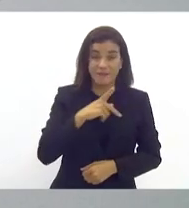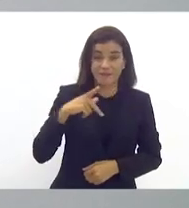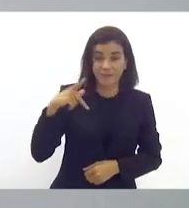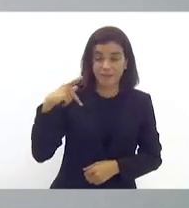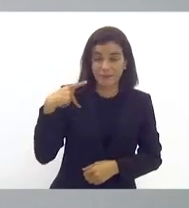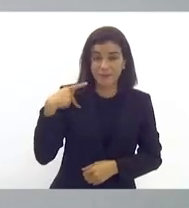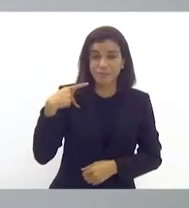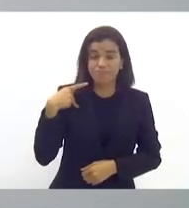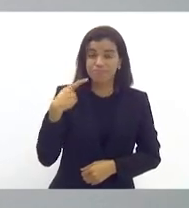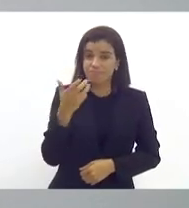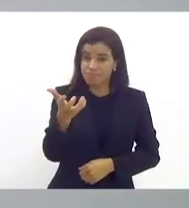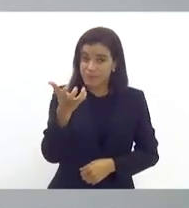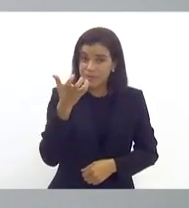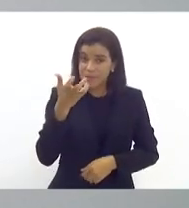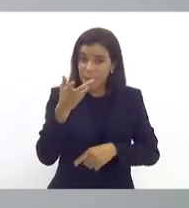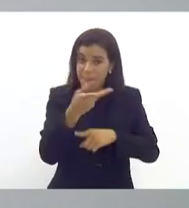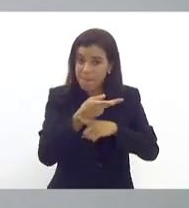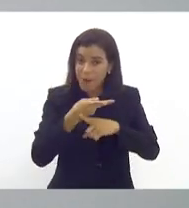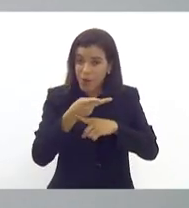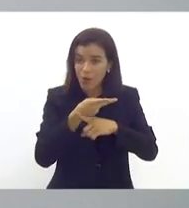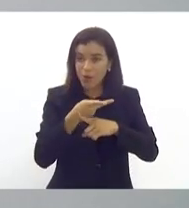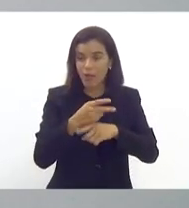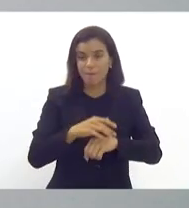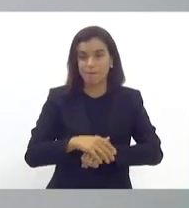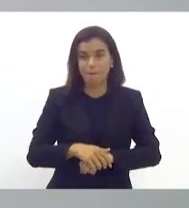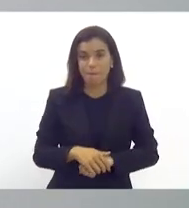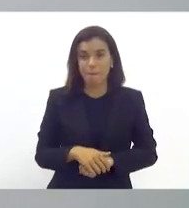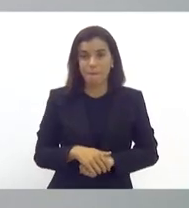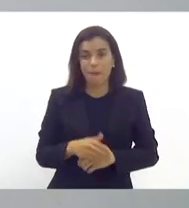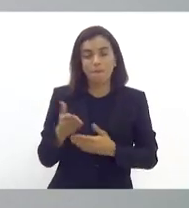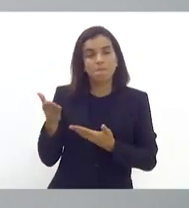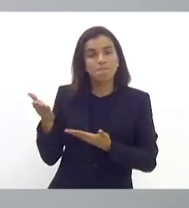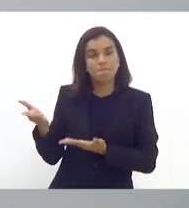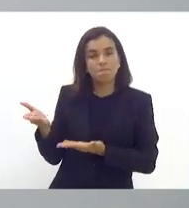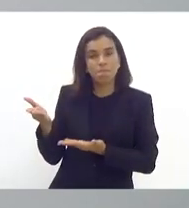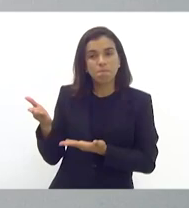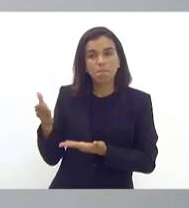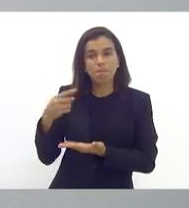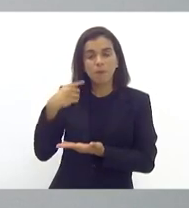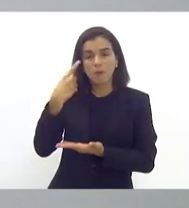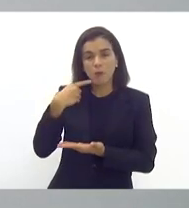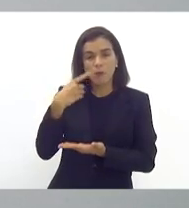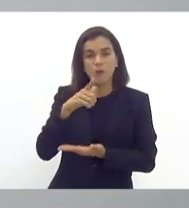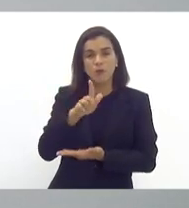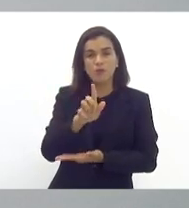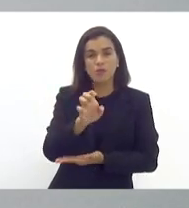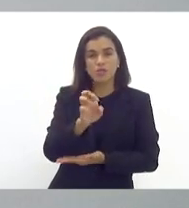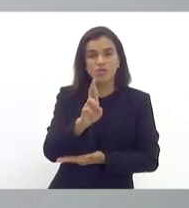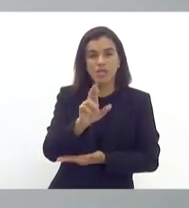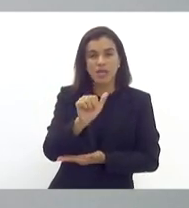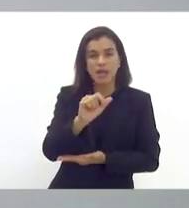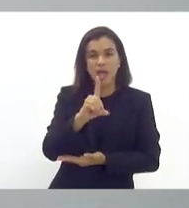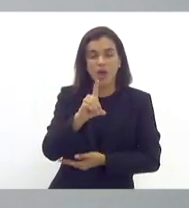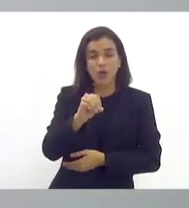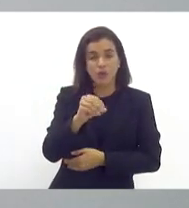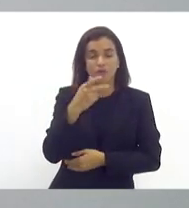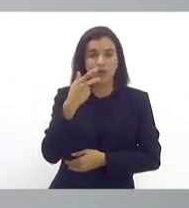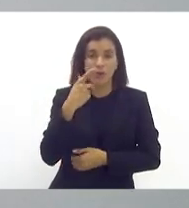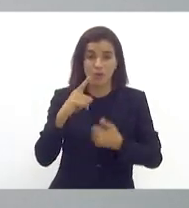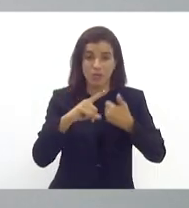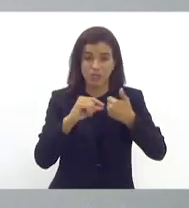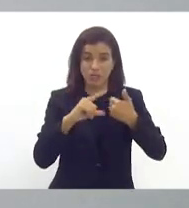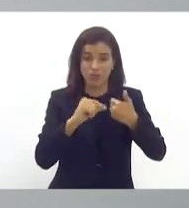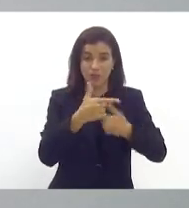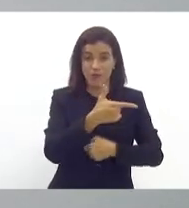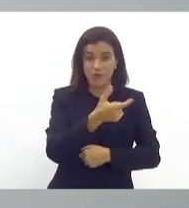quiser procurar e se basear o o Dr Geraldo falou do do artigo 20 e